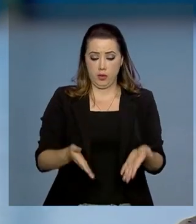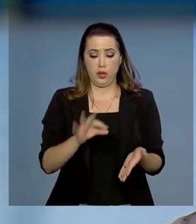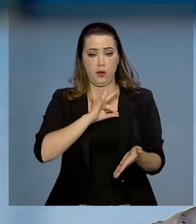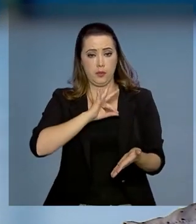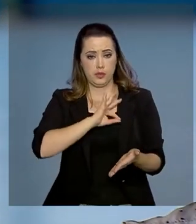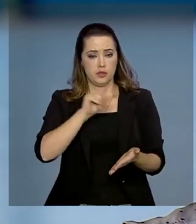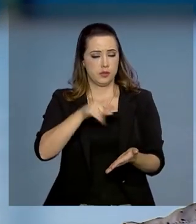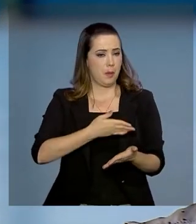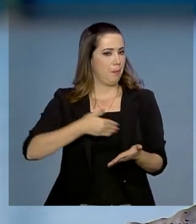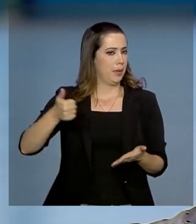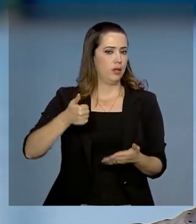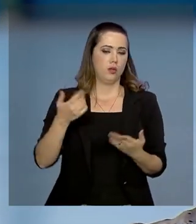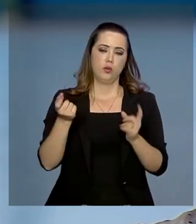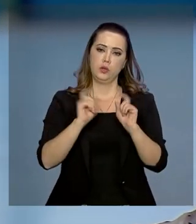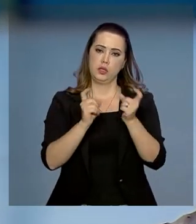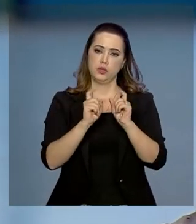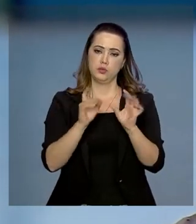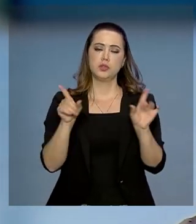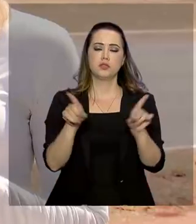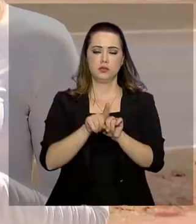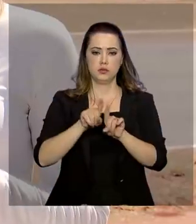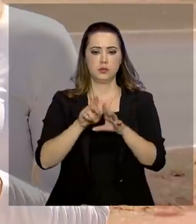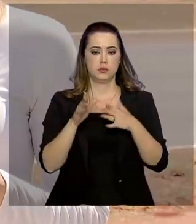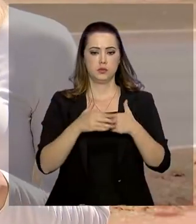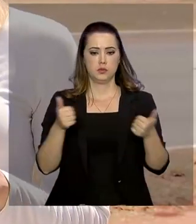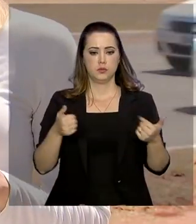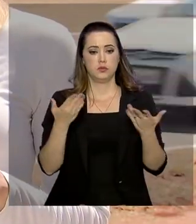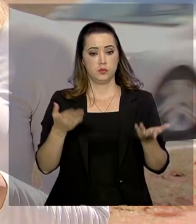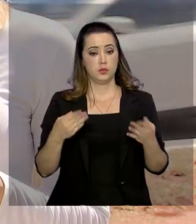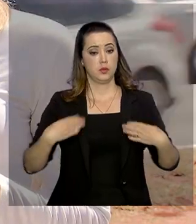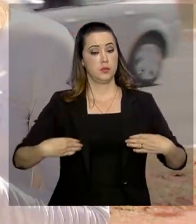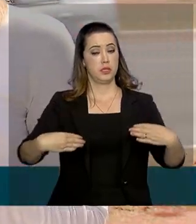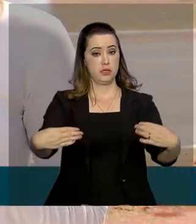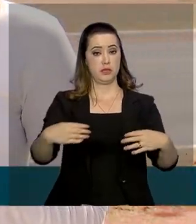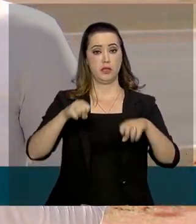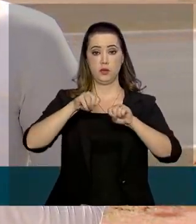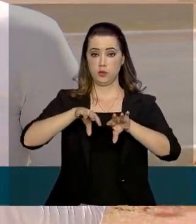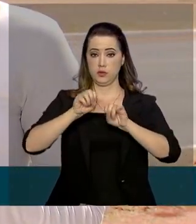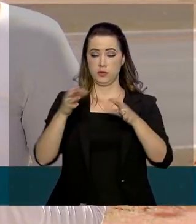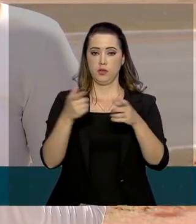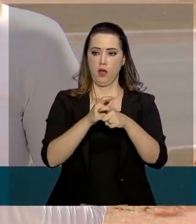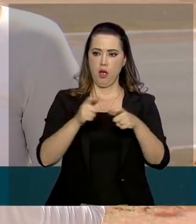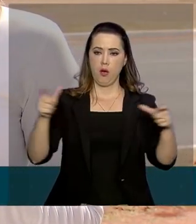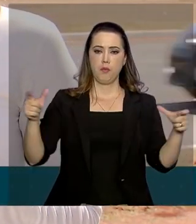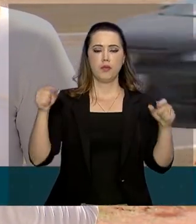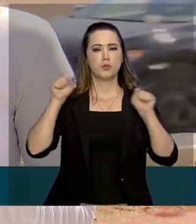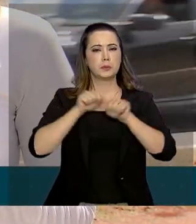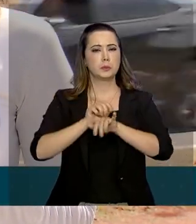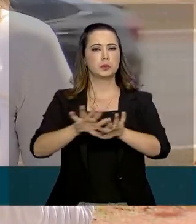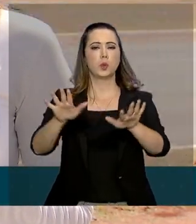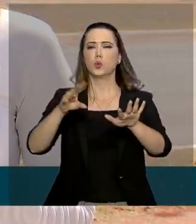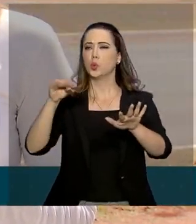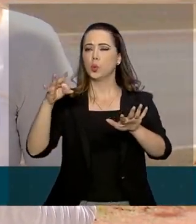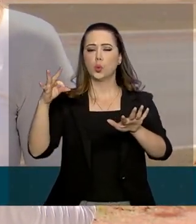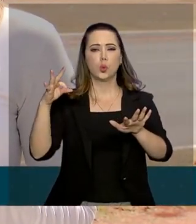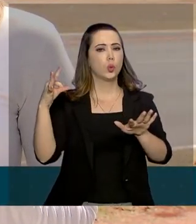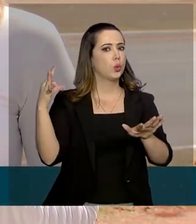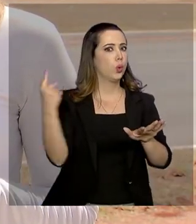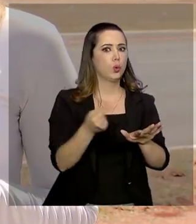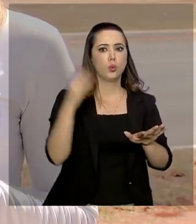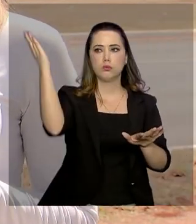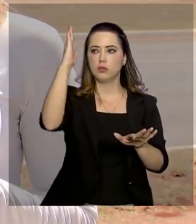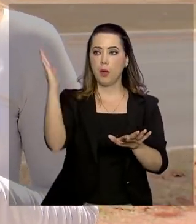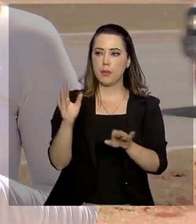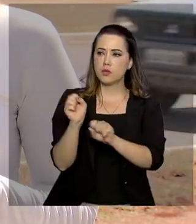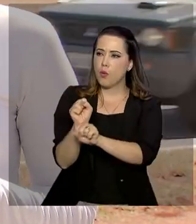muito. A gestão melhorou também. E o Ministério da Educação quer expandir esse modelo para todo o Brasil. A ideia é